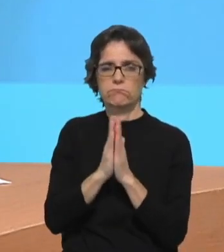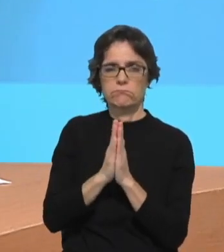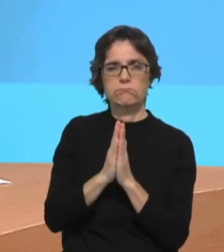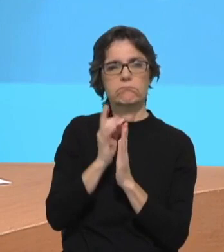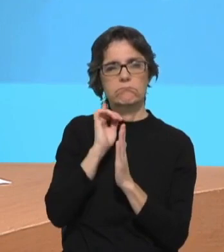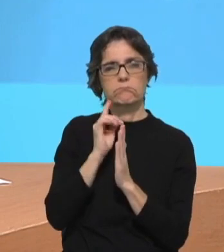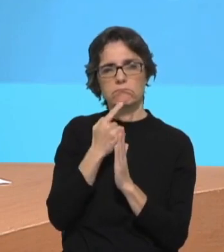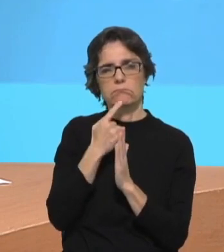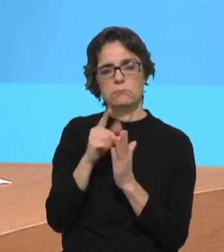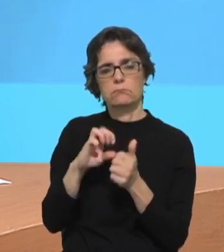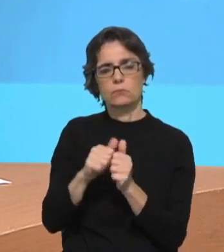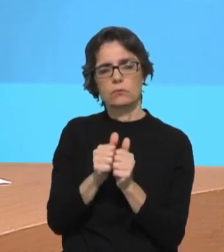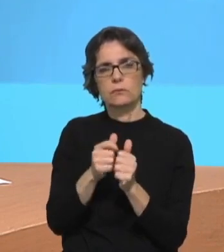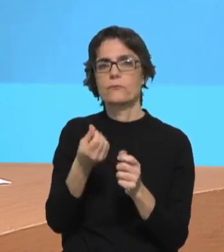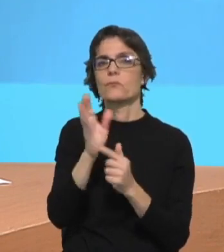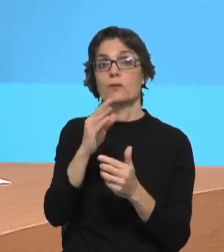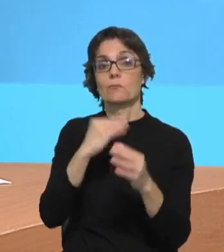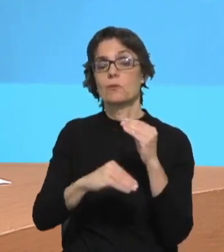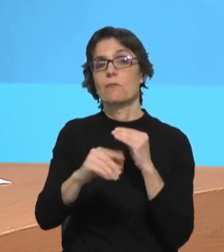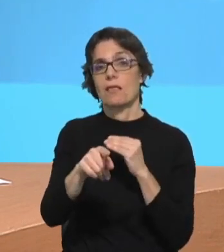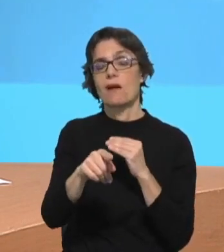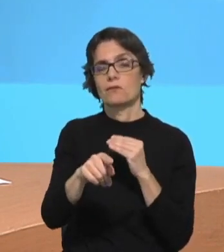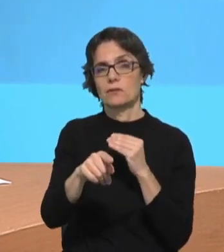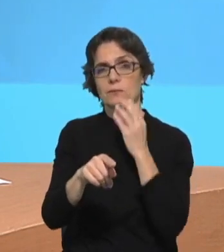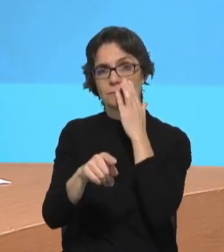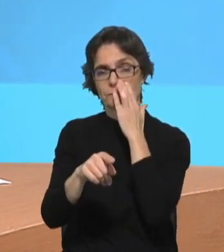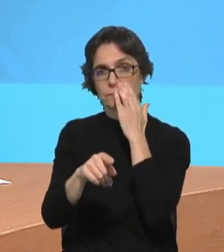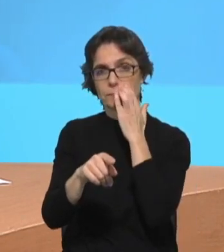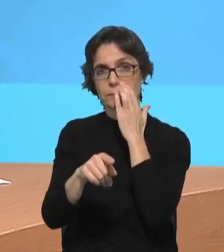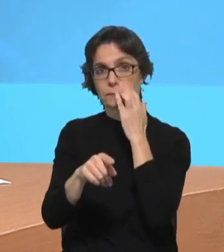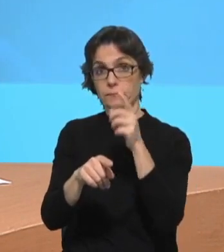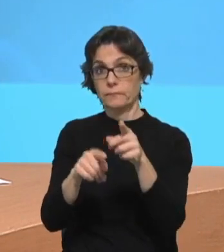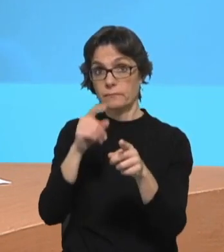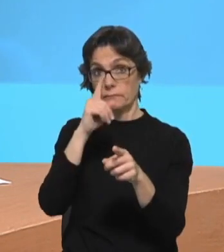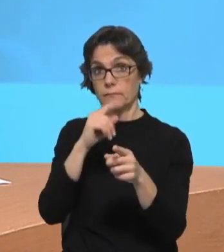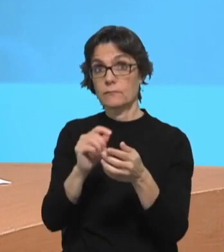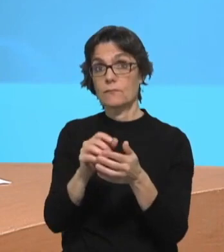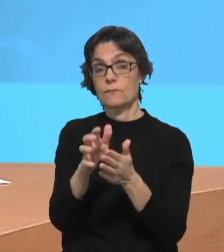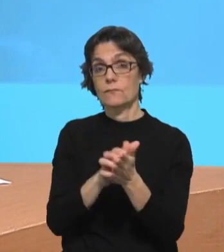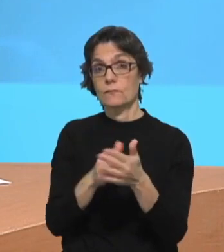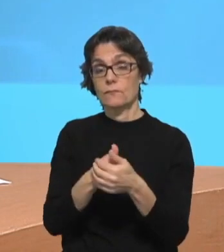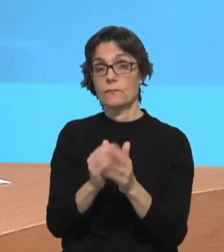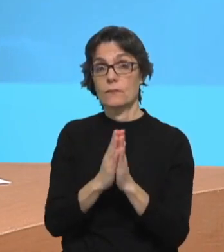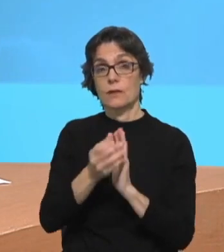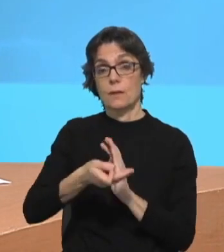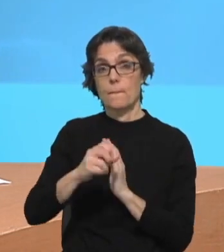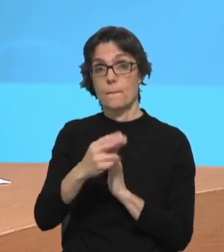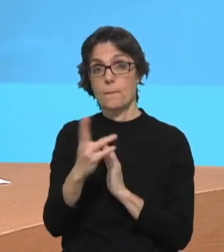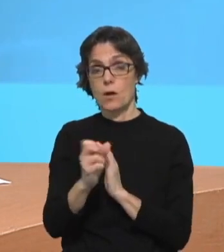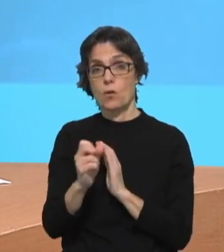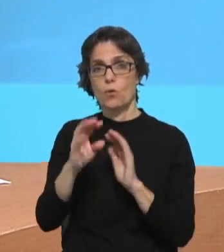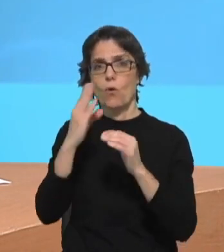basta recordarmos na metáfora da corrida que encontramos nos textos de São Paulo e mesmo